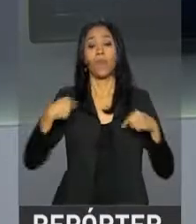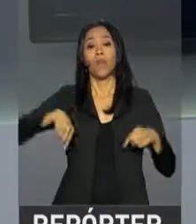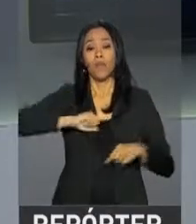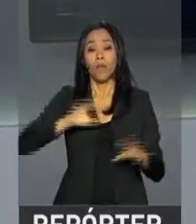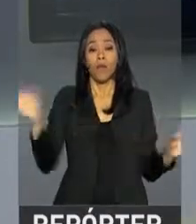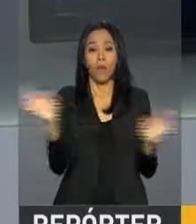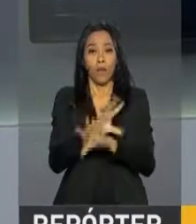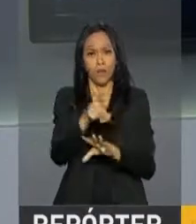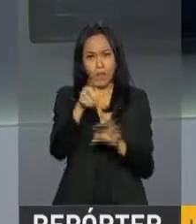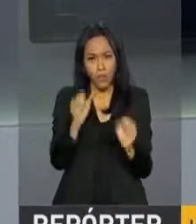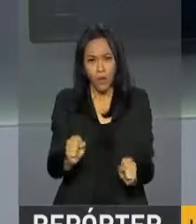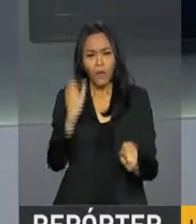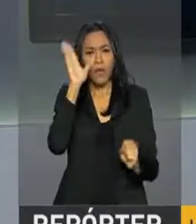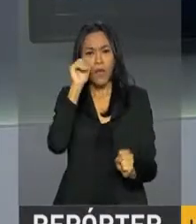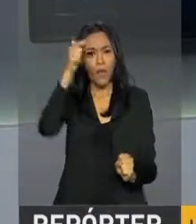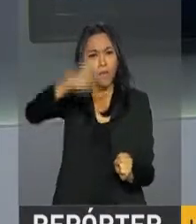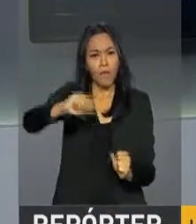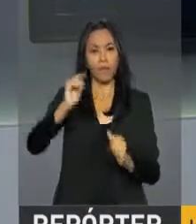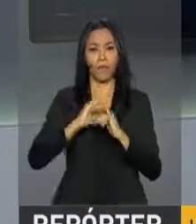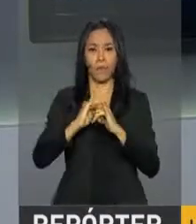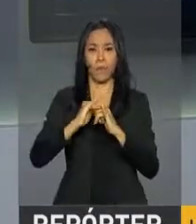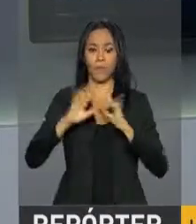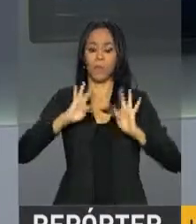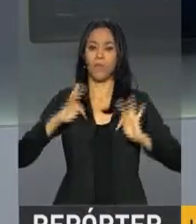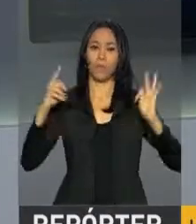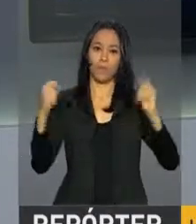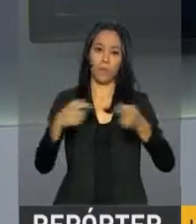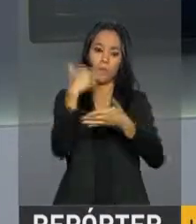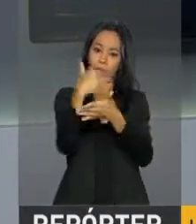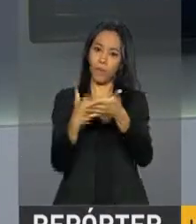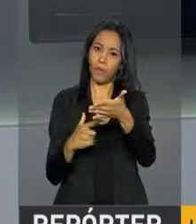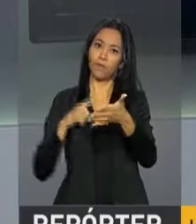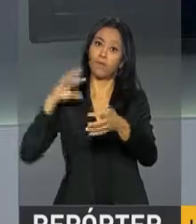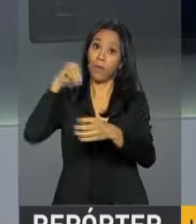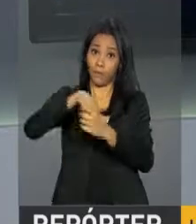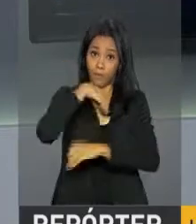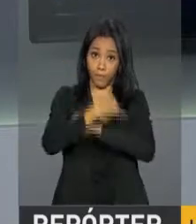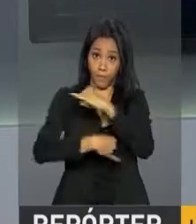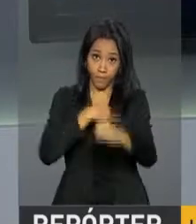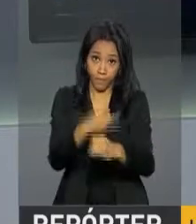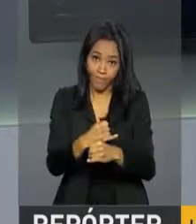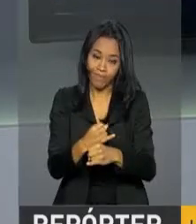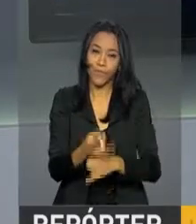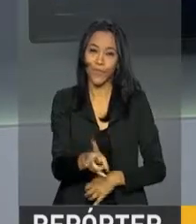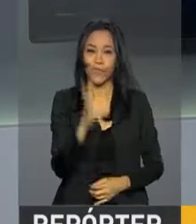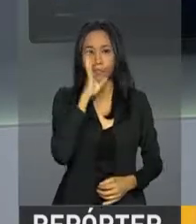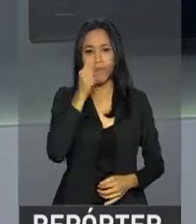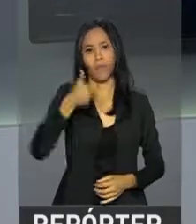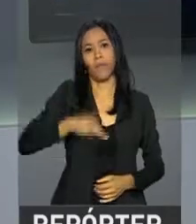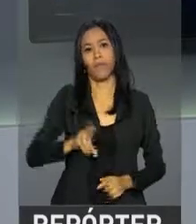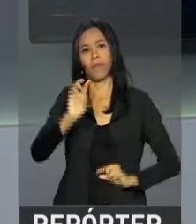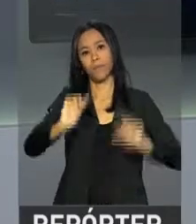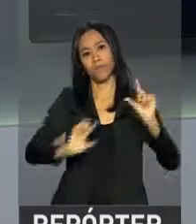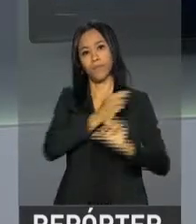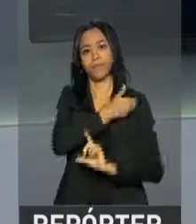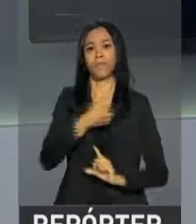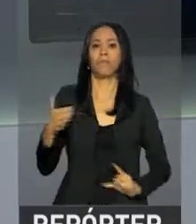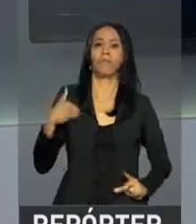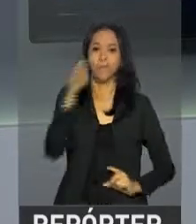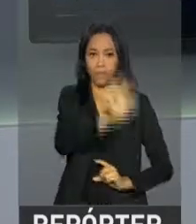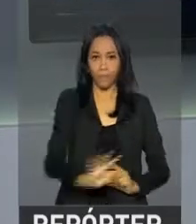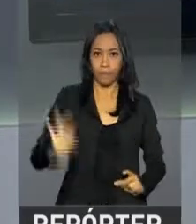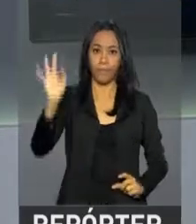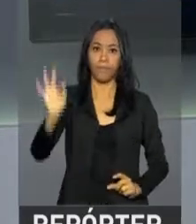aqui você pode rever as reportagens no youtube toda nossa programação está na internet continue na nbr a tv do governo